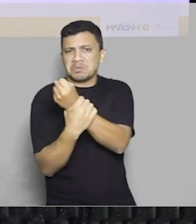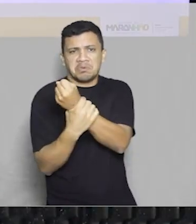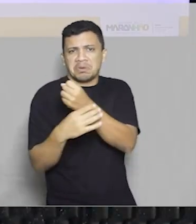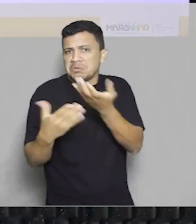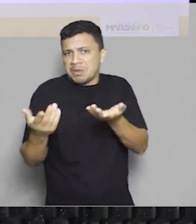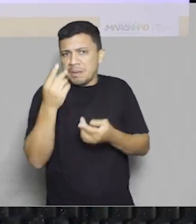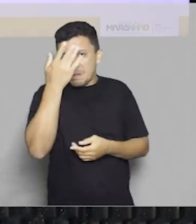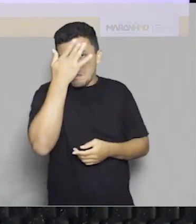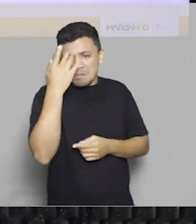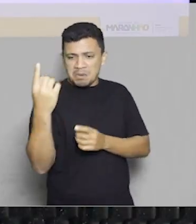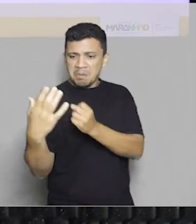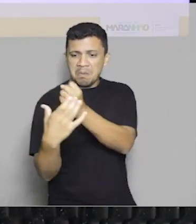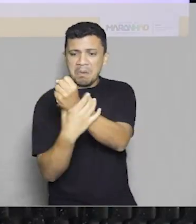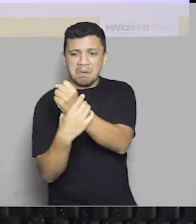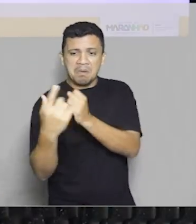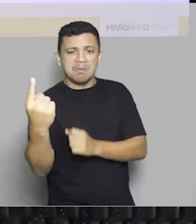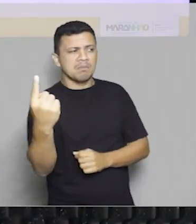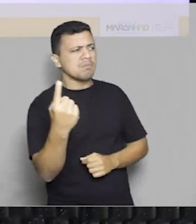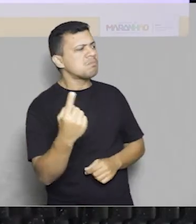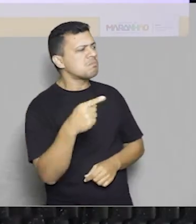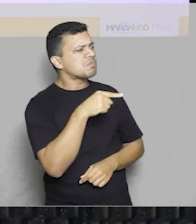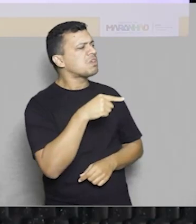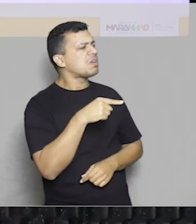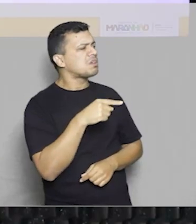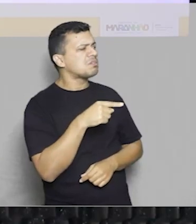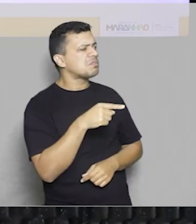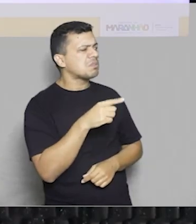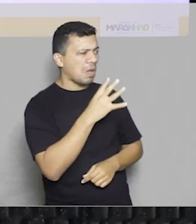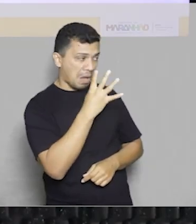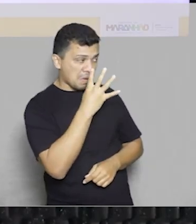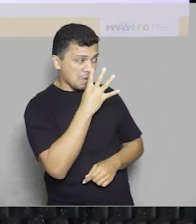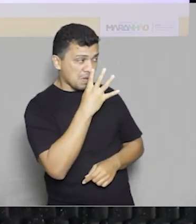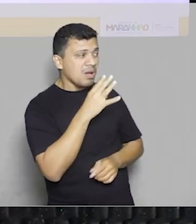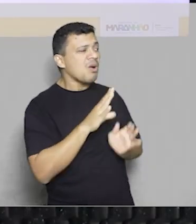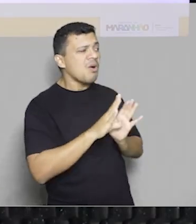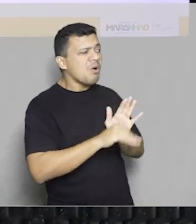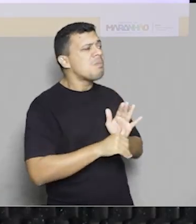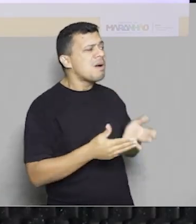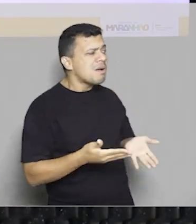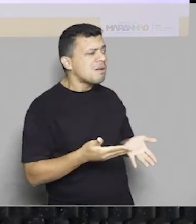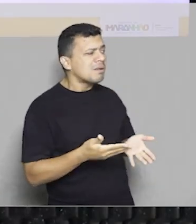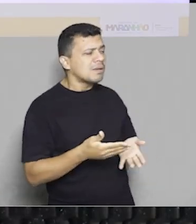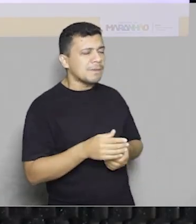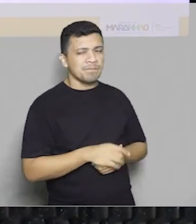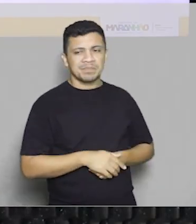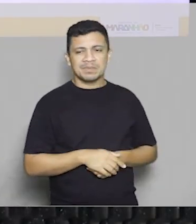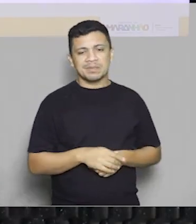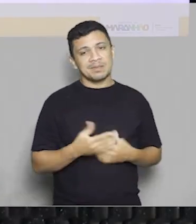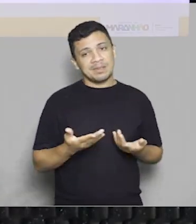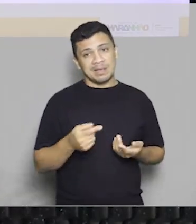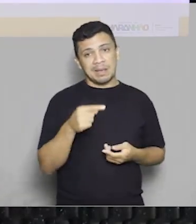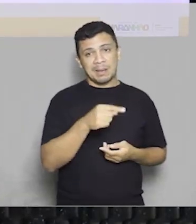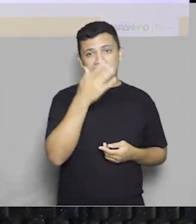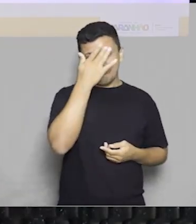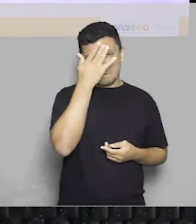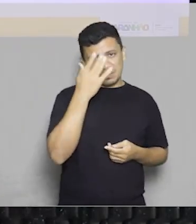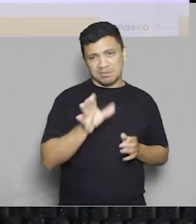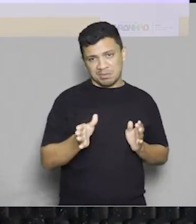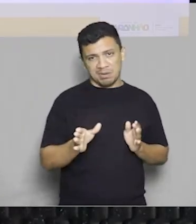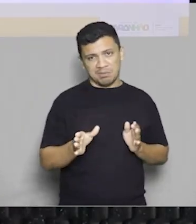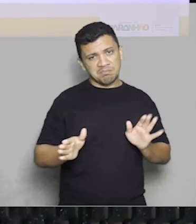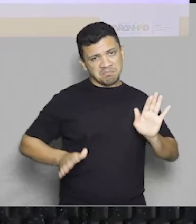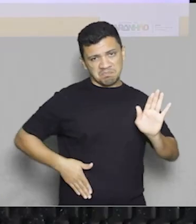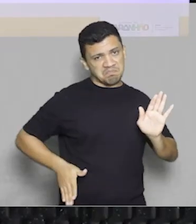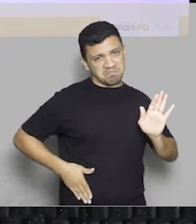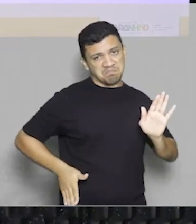pessoa ali que está tomando de conta do prédio, fala assim: e aí, tu tá só vendo ou tu tá querendo roubar? Como se essa pessoa, na verdade, fosse um bandido, né?